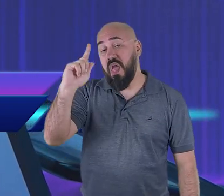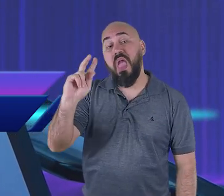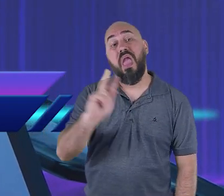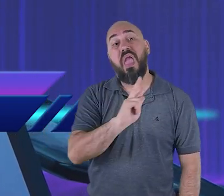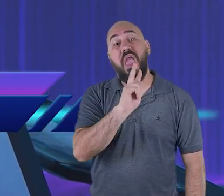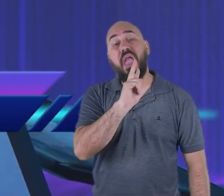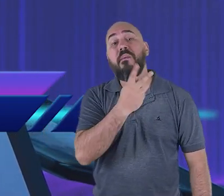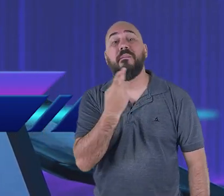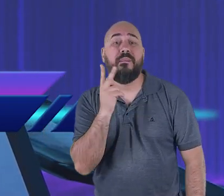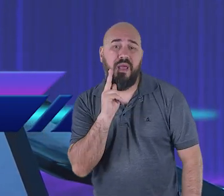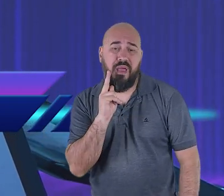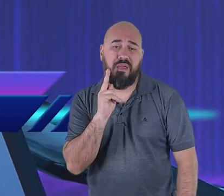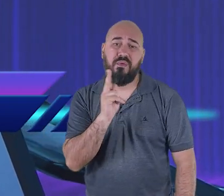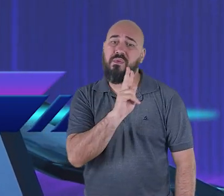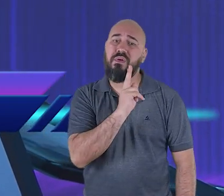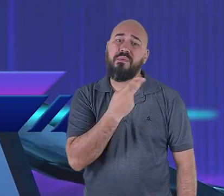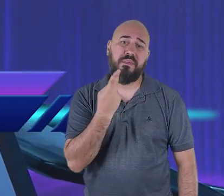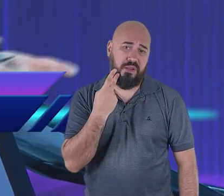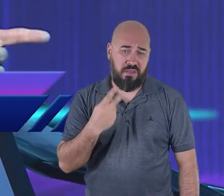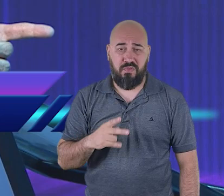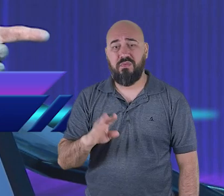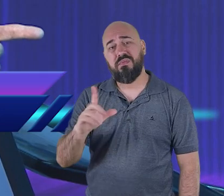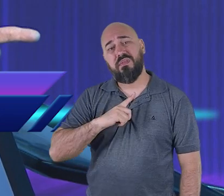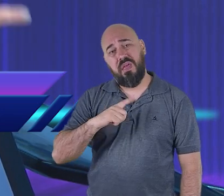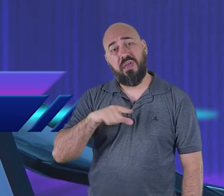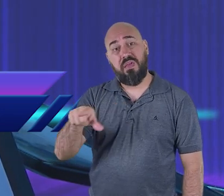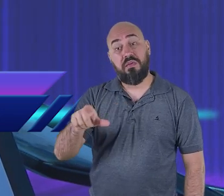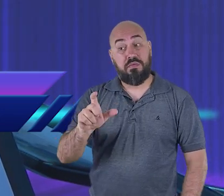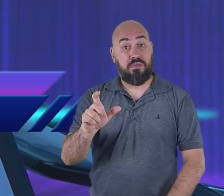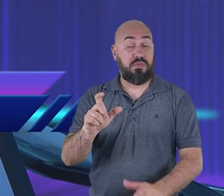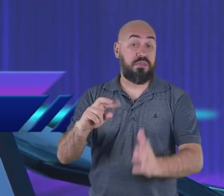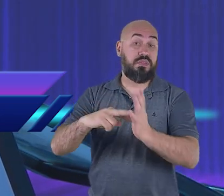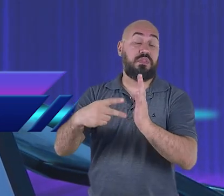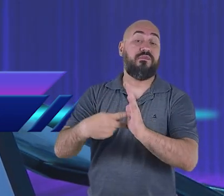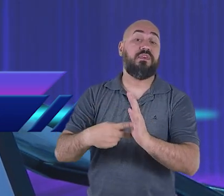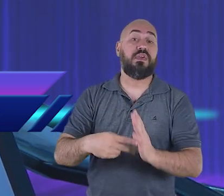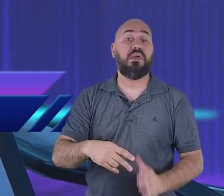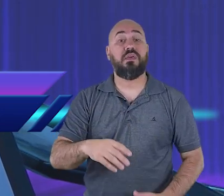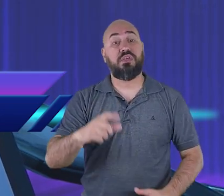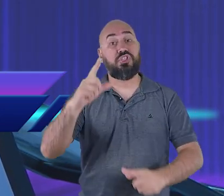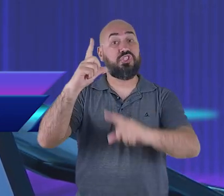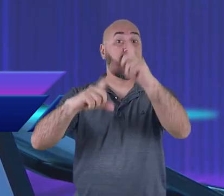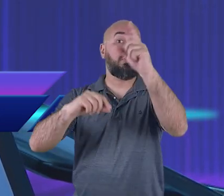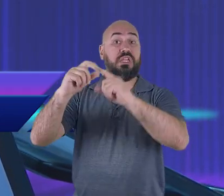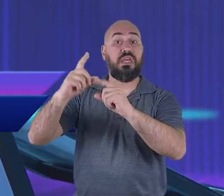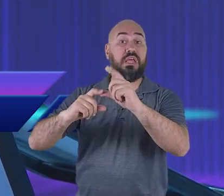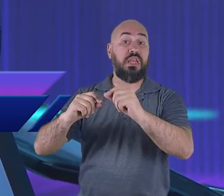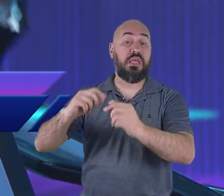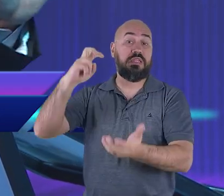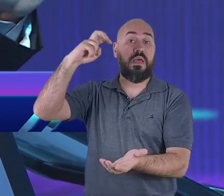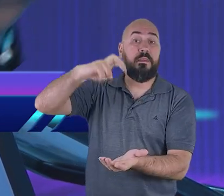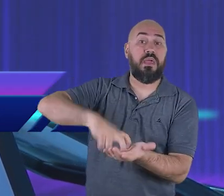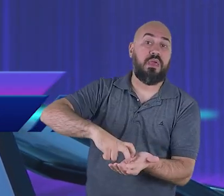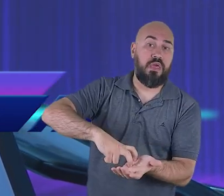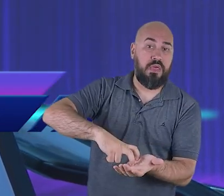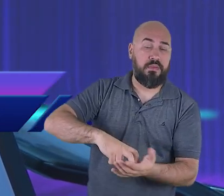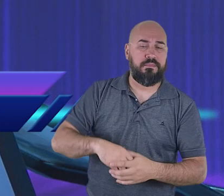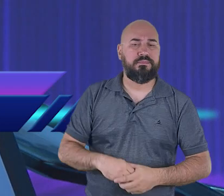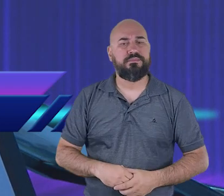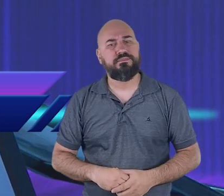Perceba como a referência a si mesmo se repete várias vezes, porque